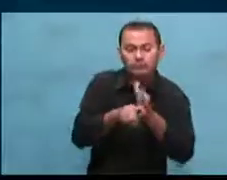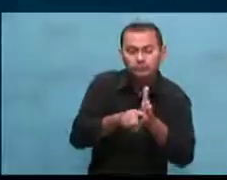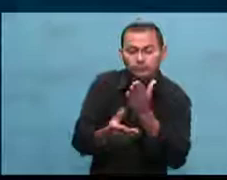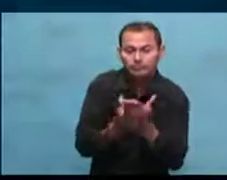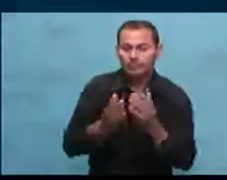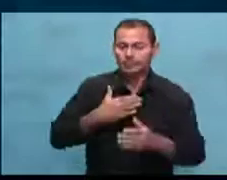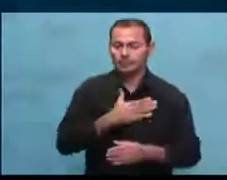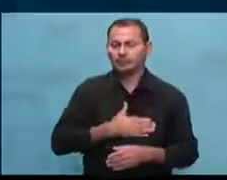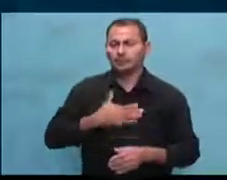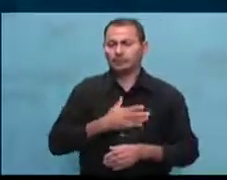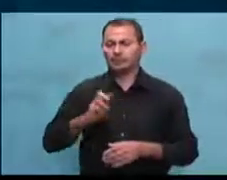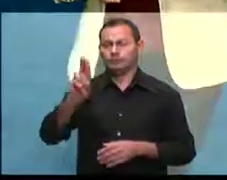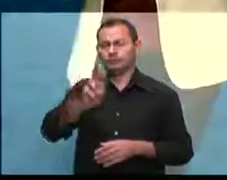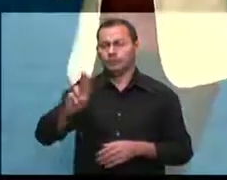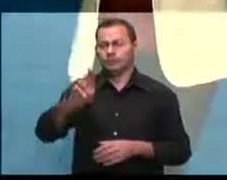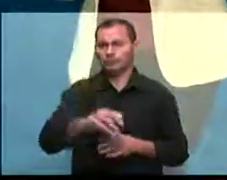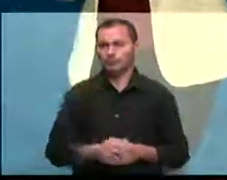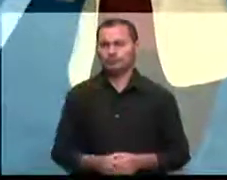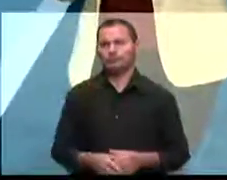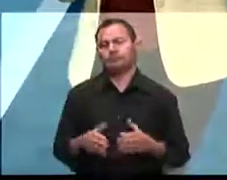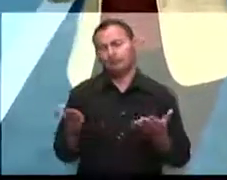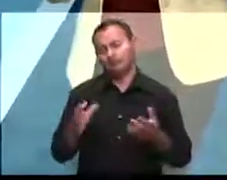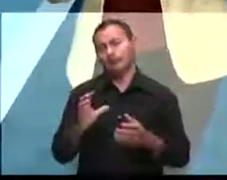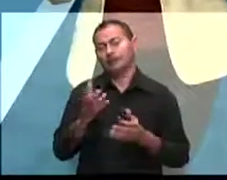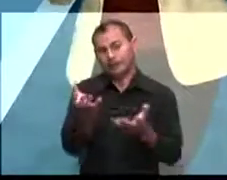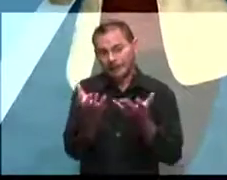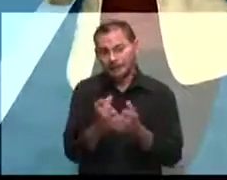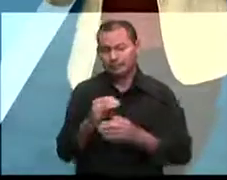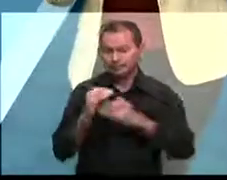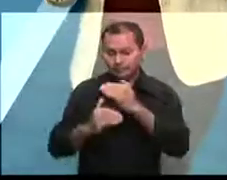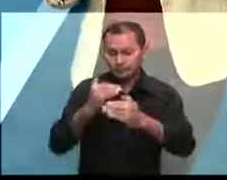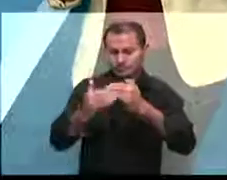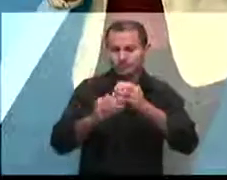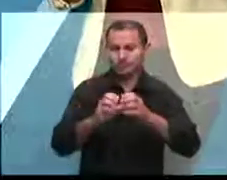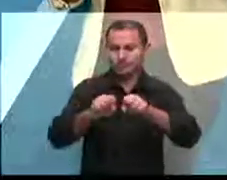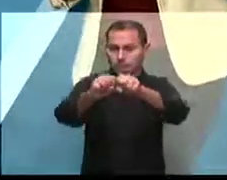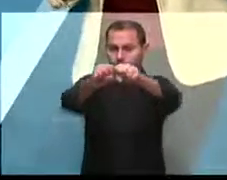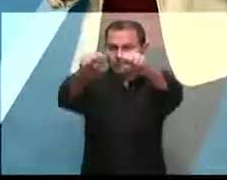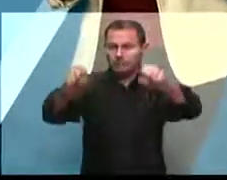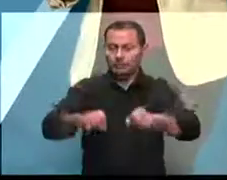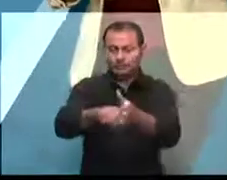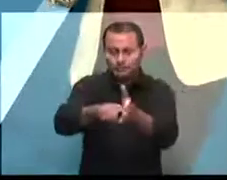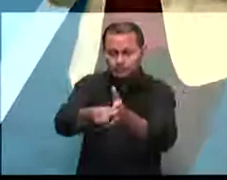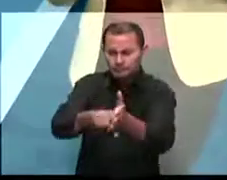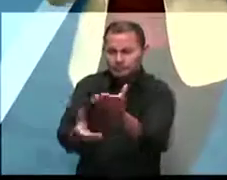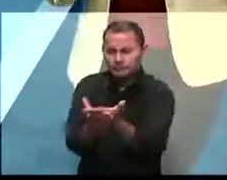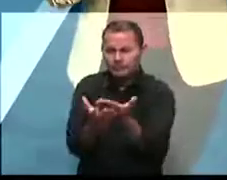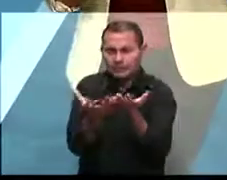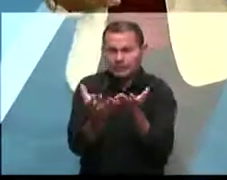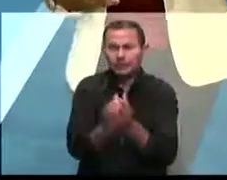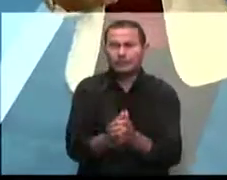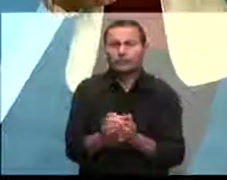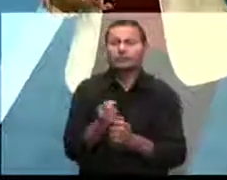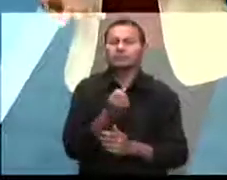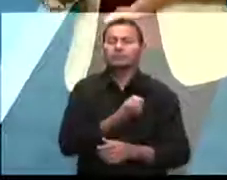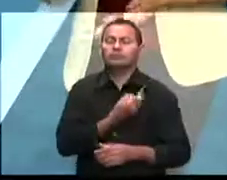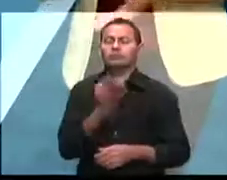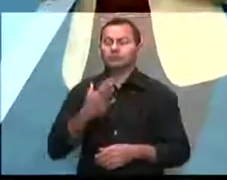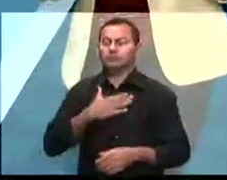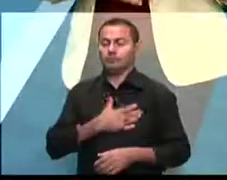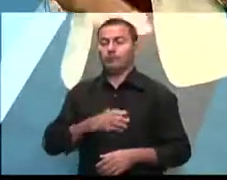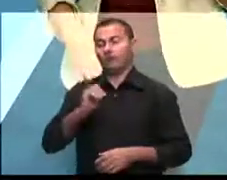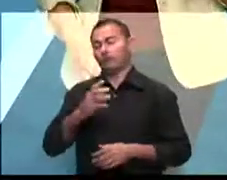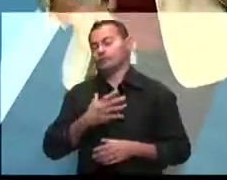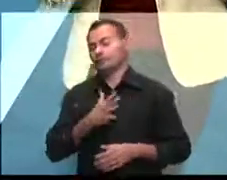de satisfação do consumidor. Ela consiste em um procedimento sistemático de investigação que visa levantar o grau de satisfação